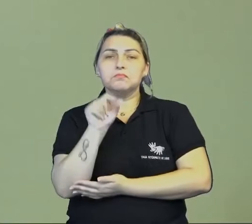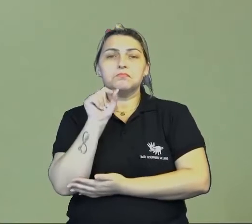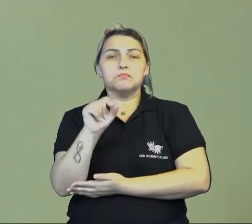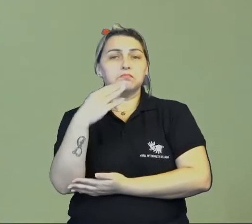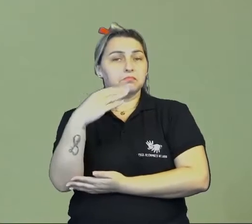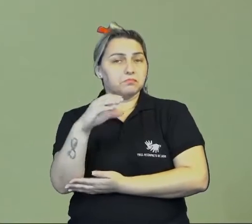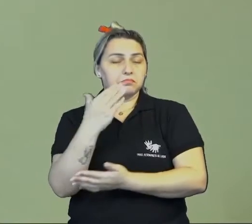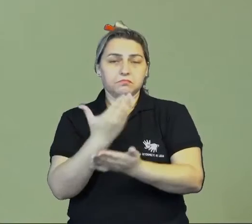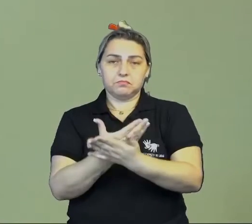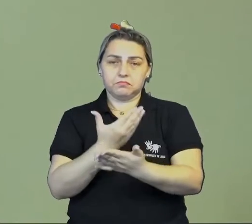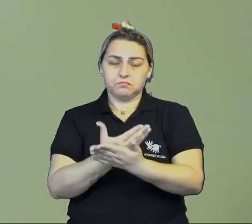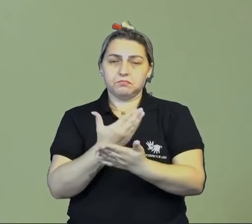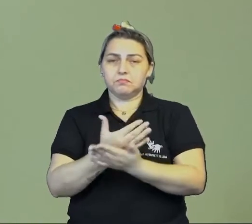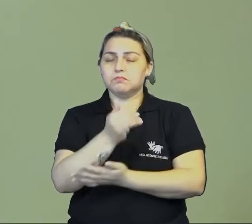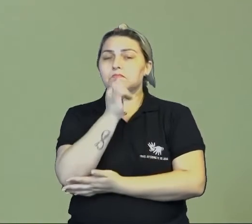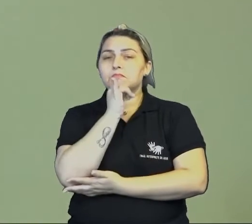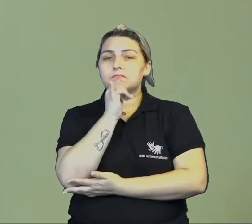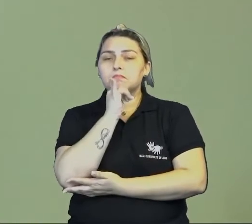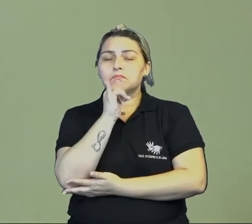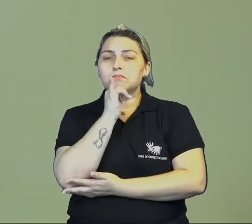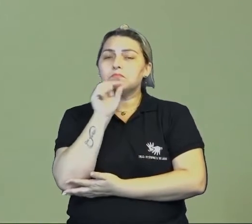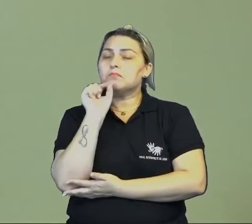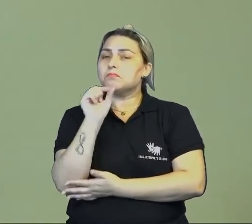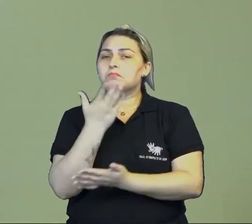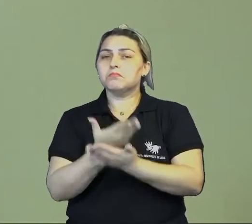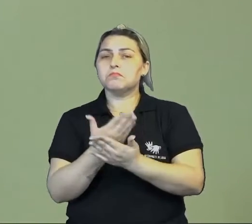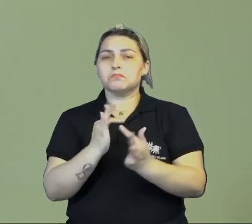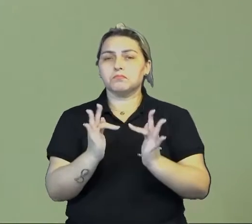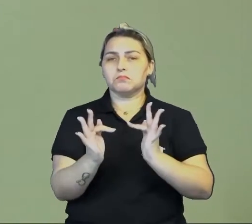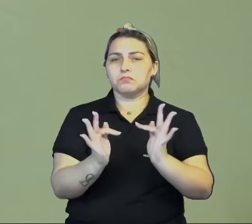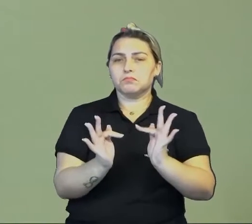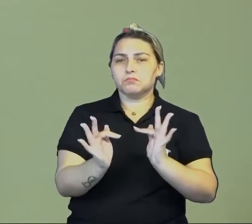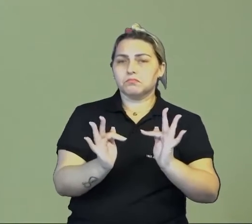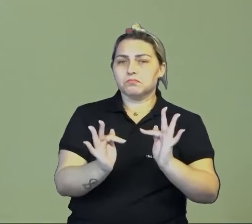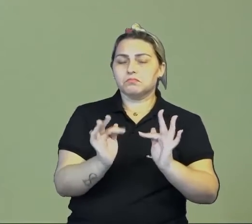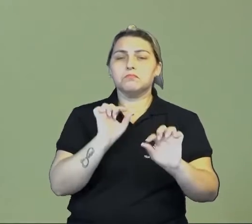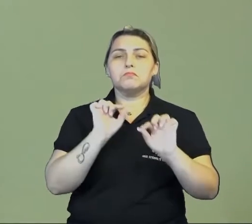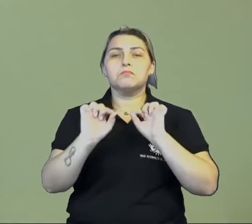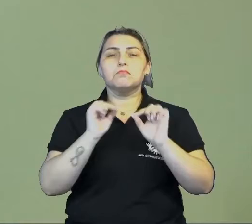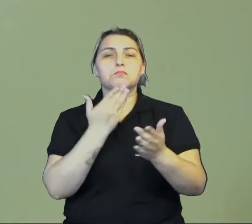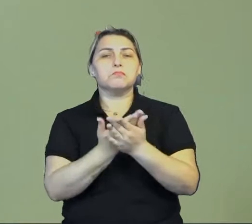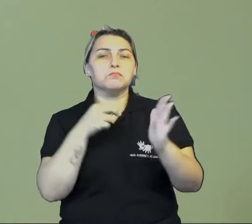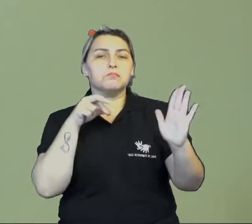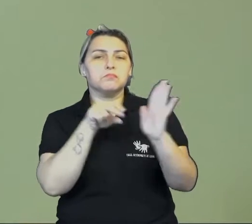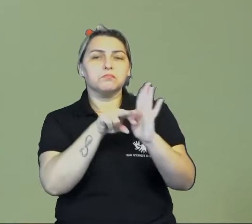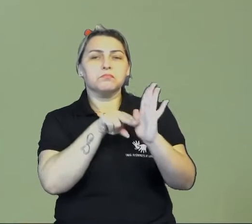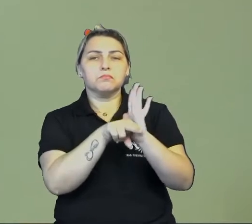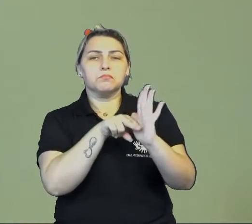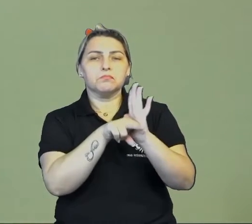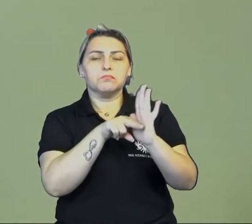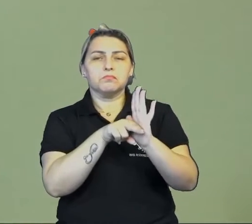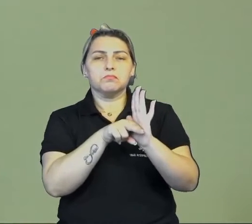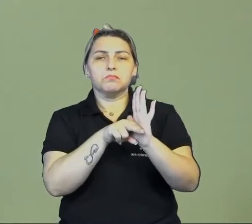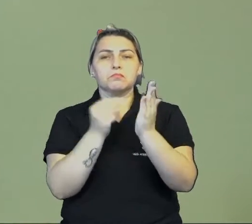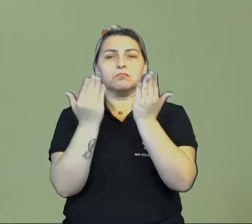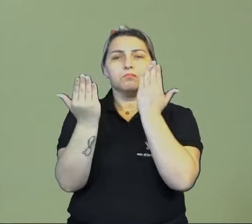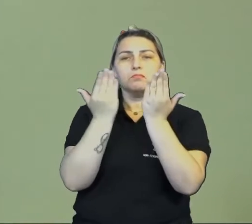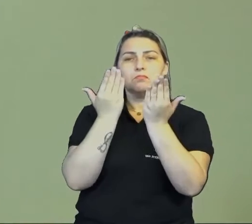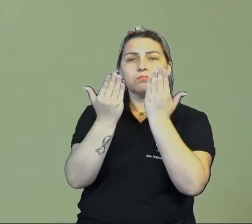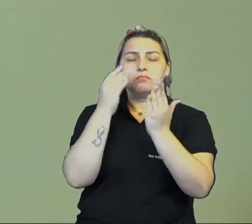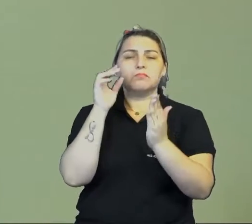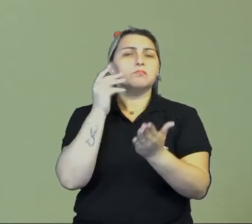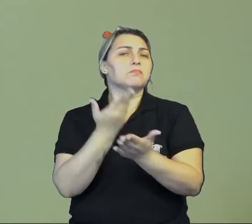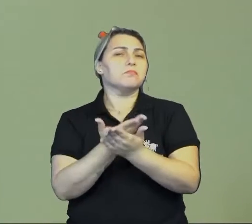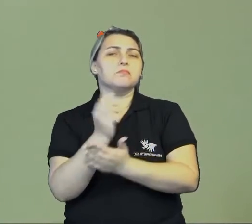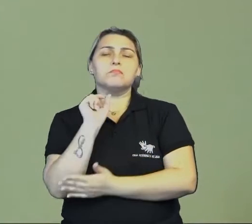ciência estuda. Por exemplo, o que estuda a física? O que estuda a biologia? A psicologia estuda o